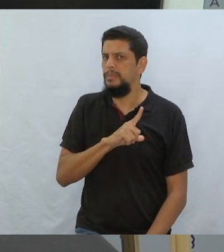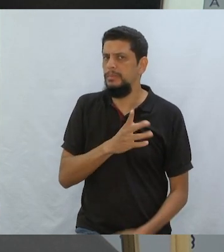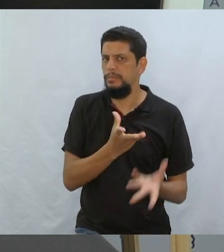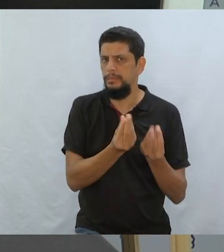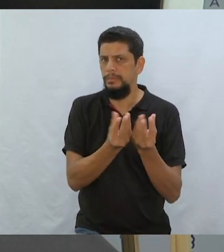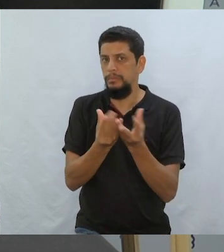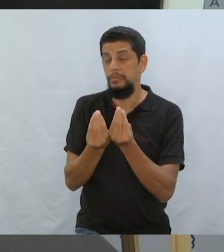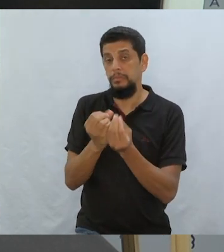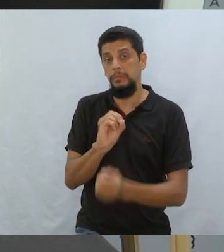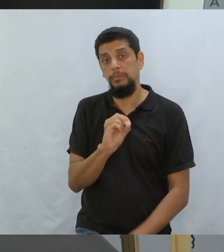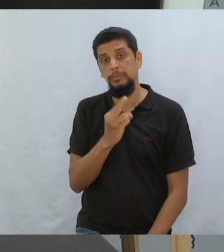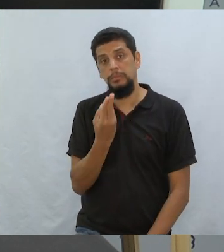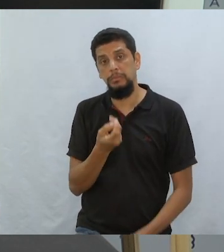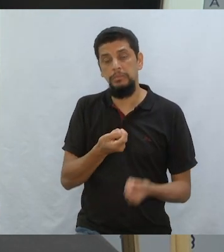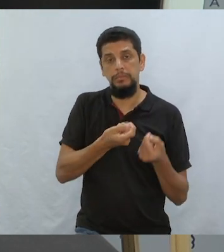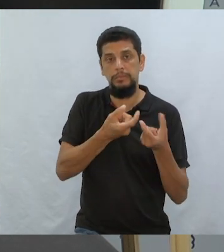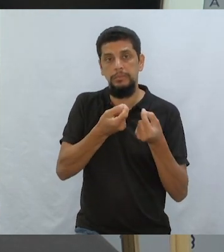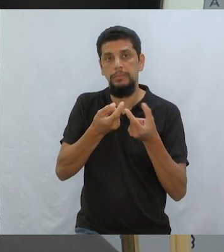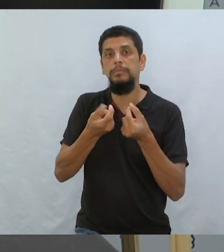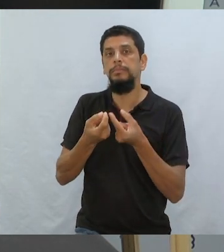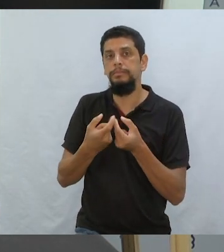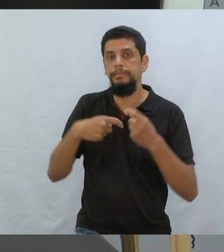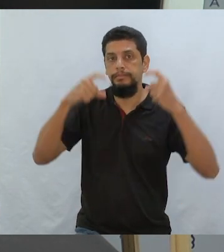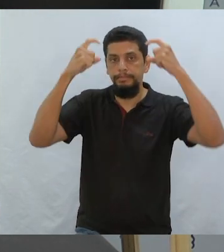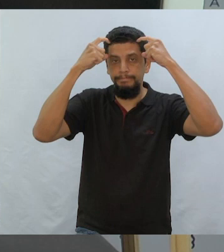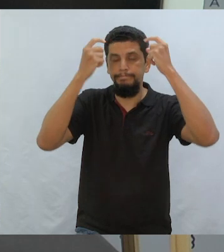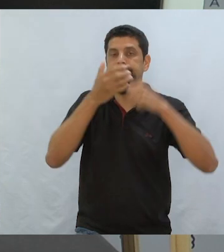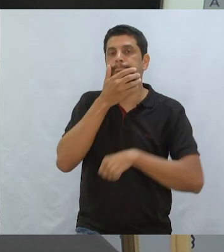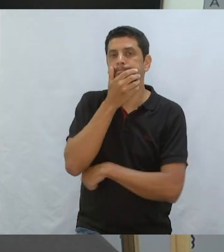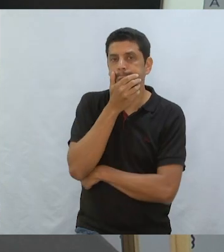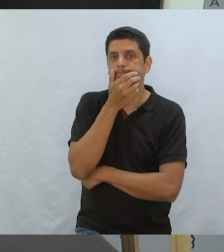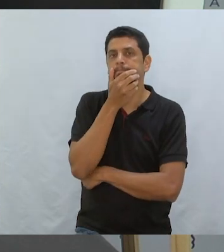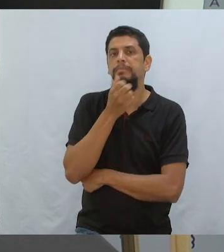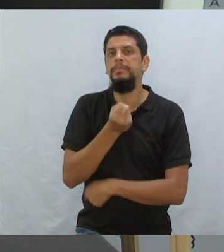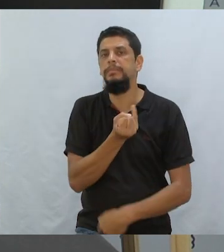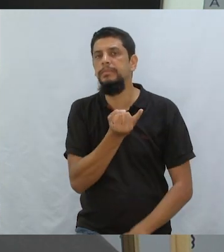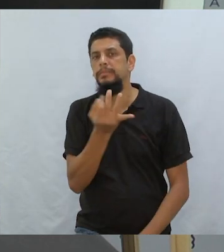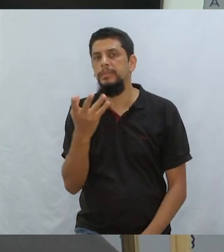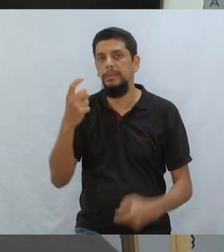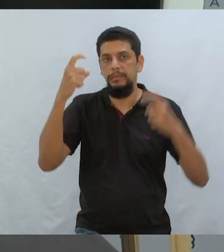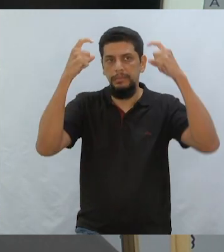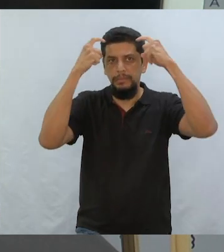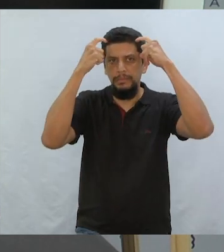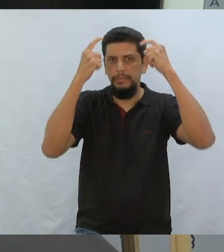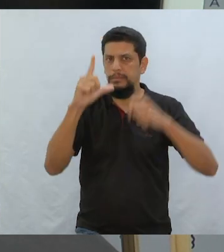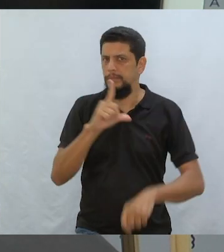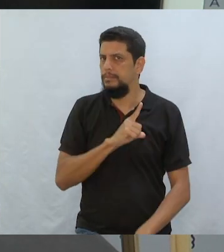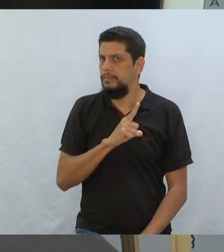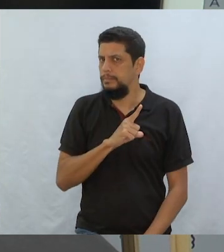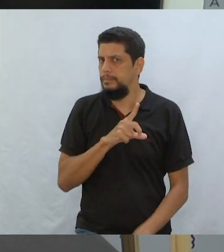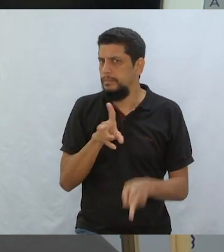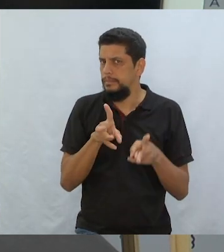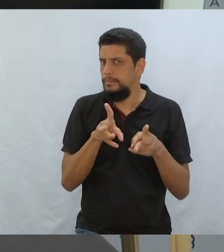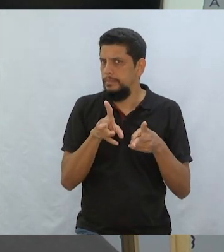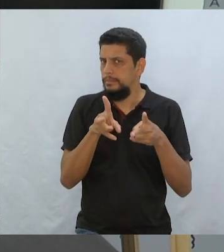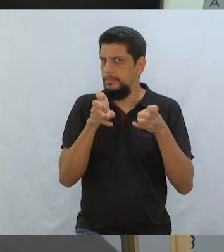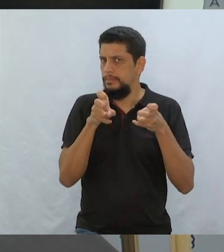que tem muito? Tem pouco? Quantos ursos será que nós temos aqui? Observe